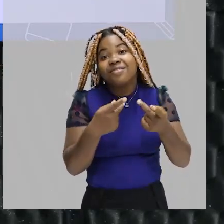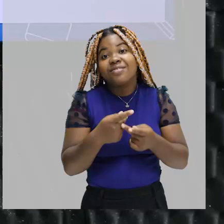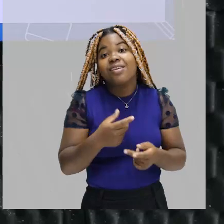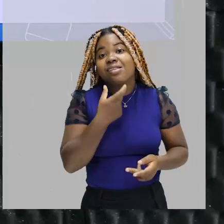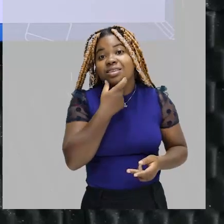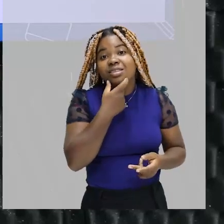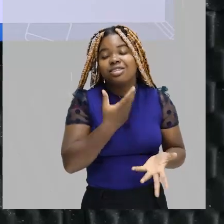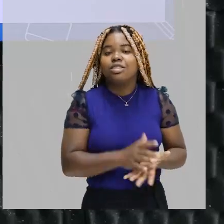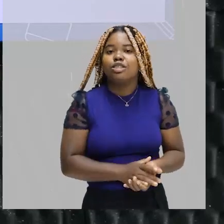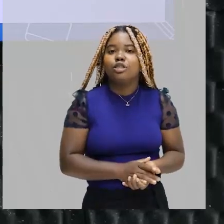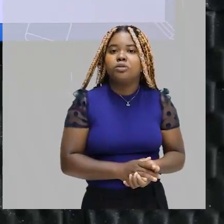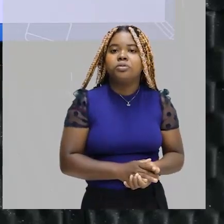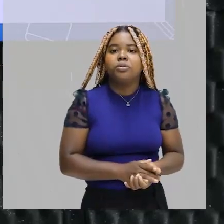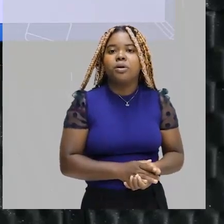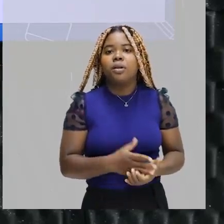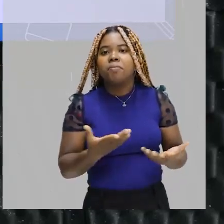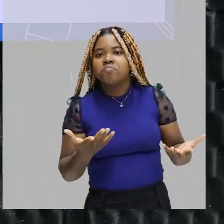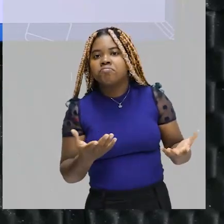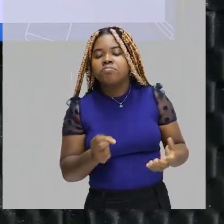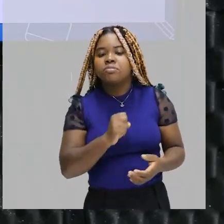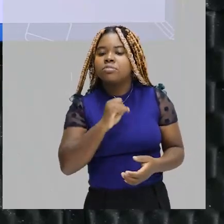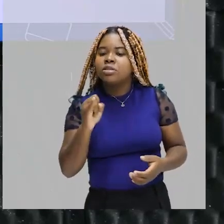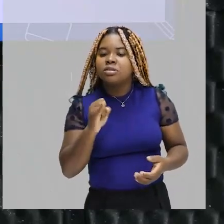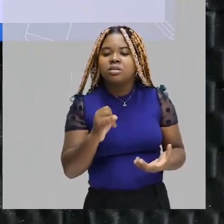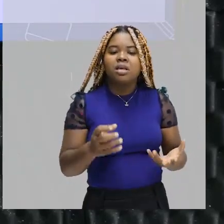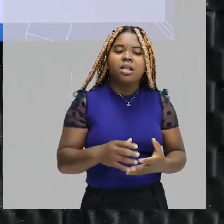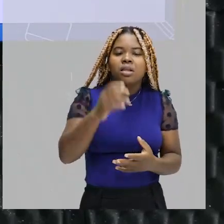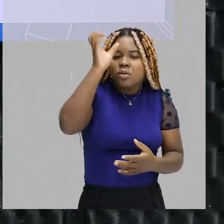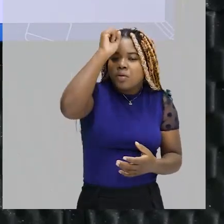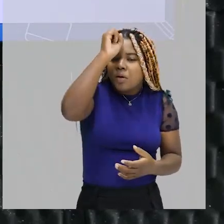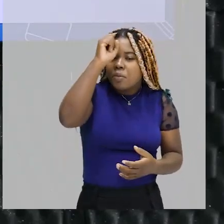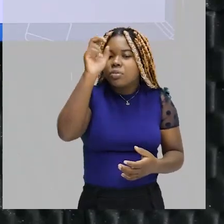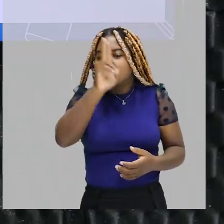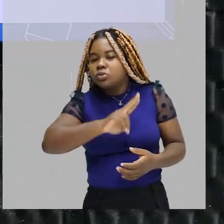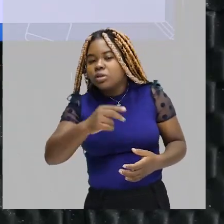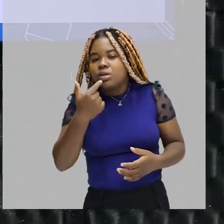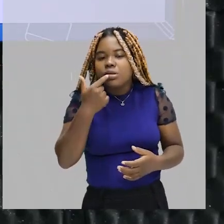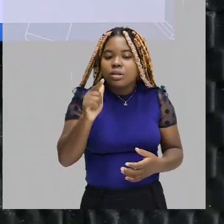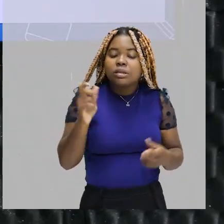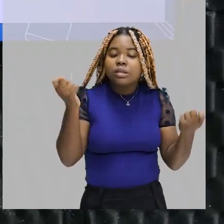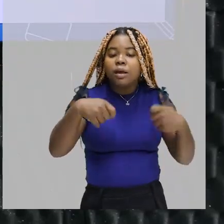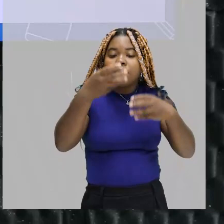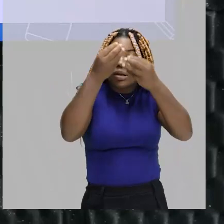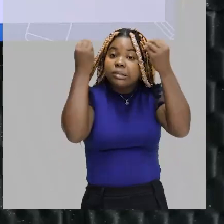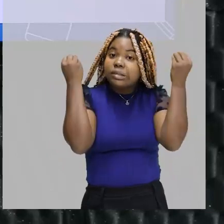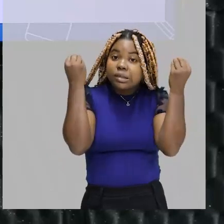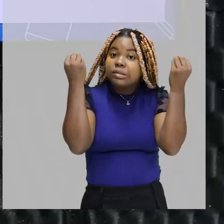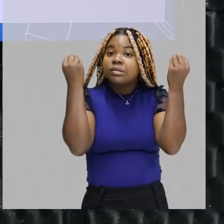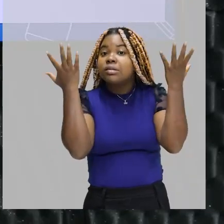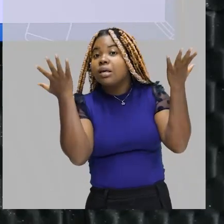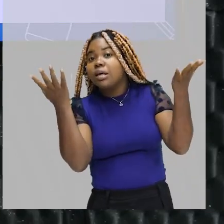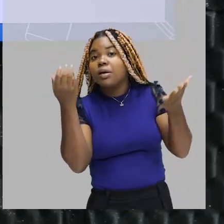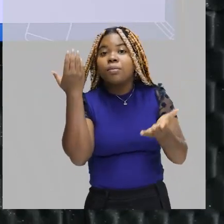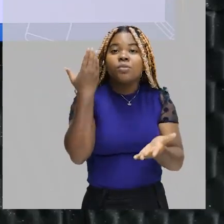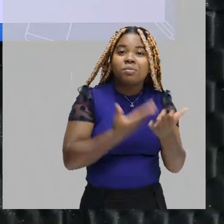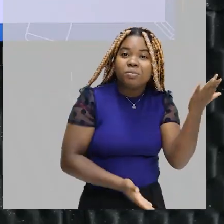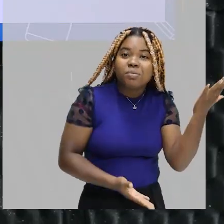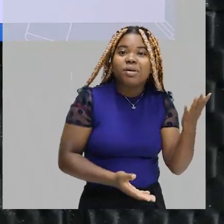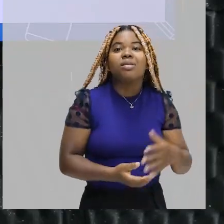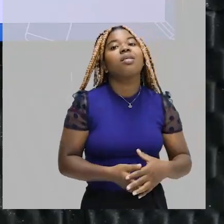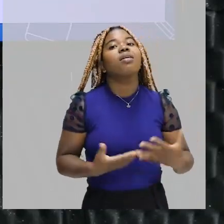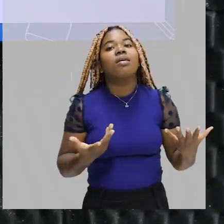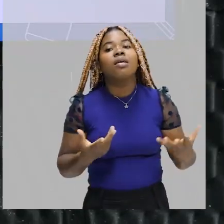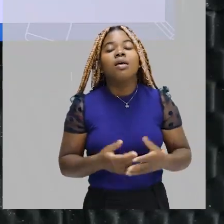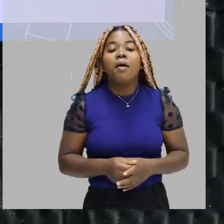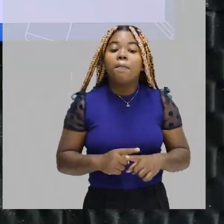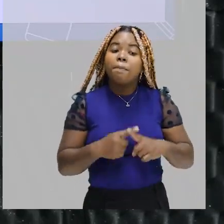passar por um longo processo, se acontecer dela não utilizar a língua. Ela pode esquecer uma coisa ou outra, ela pode perder um pouco da